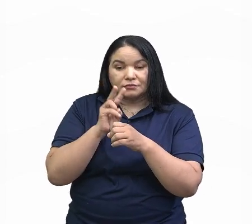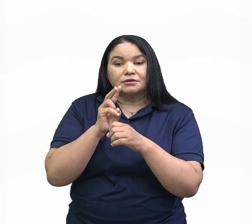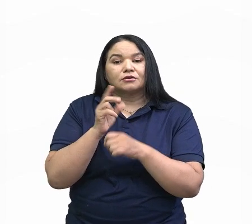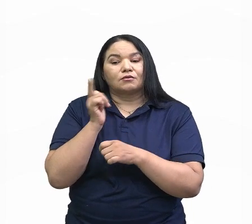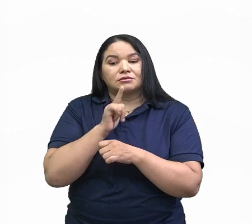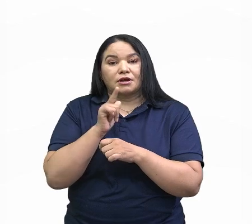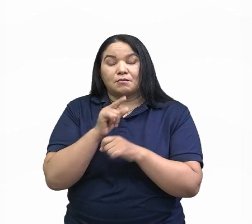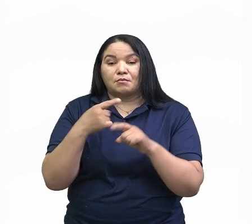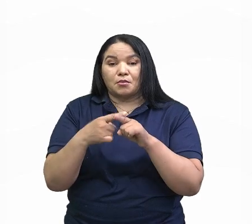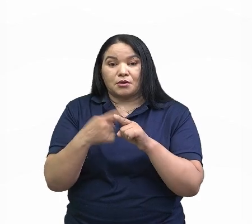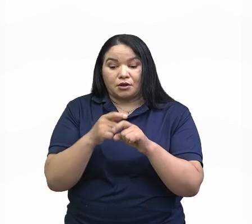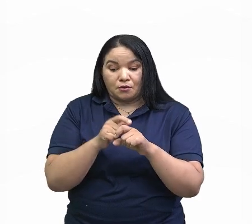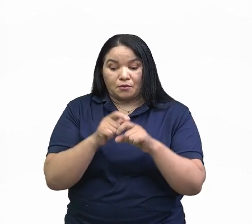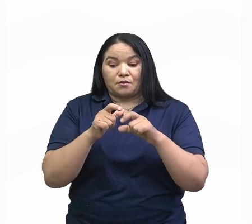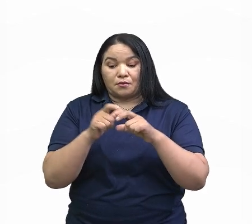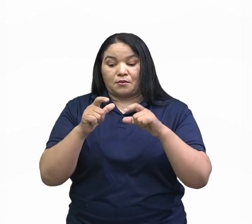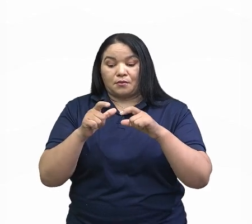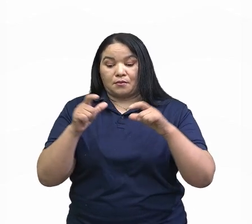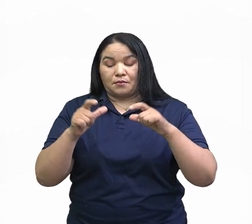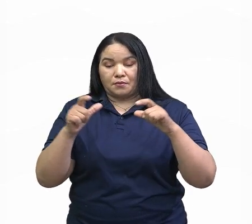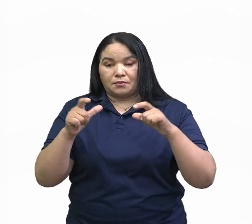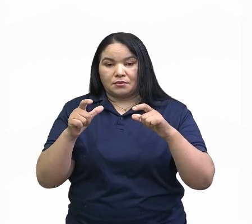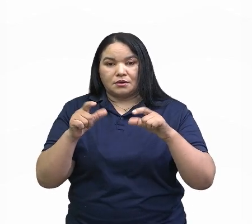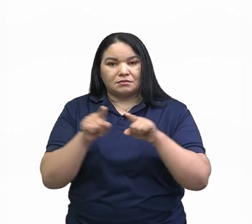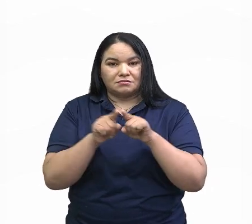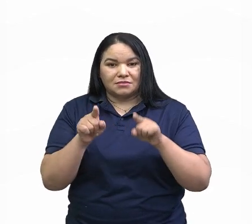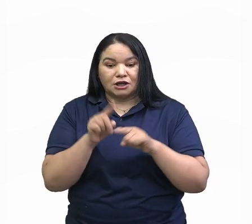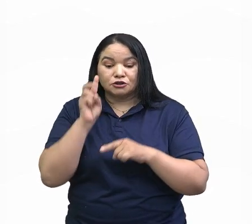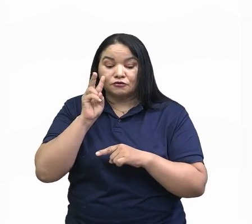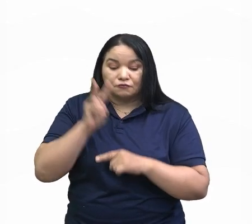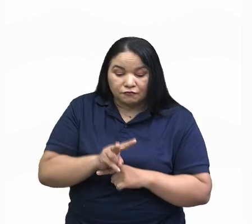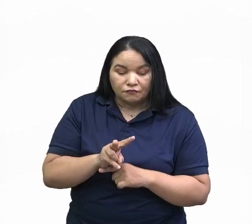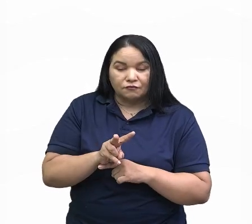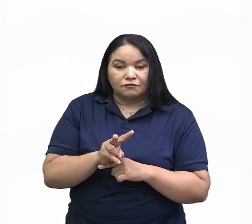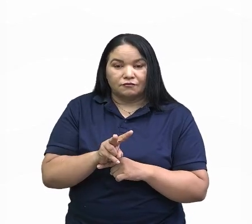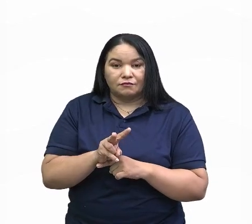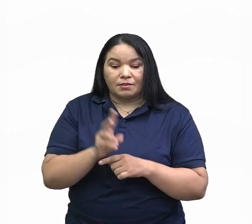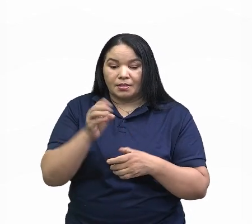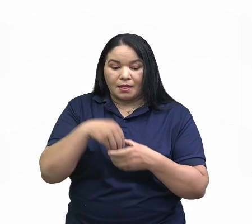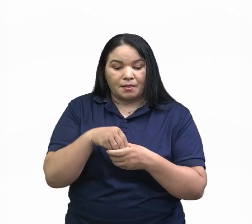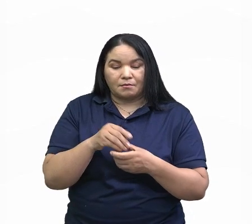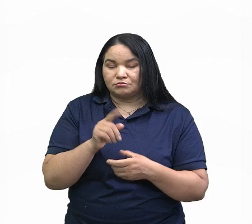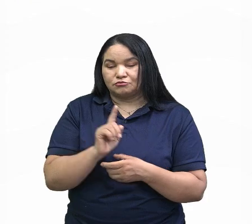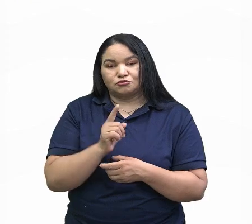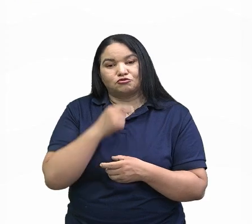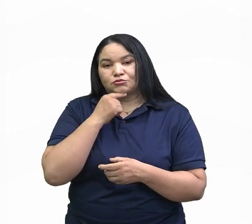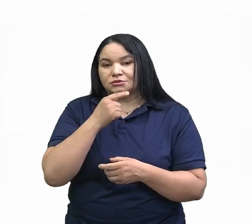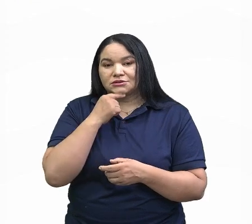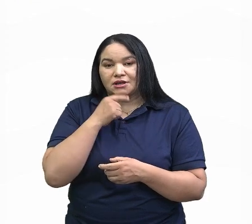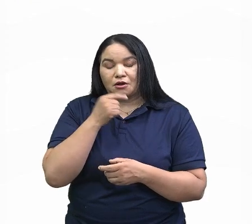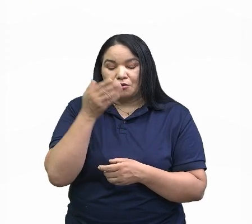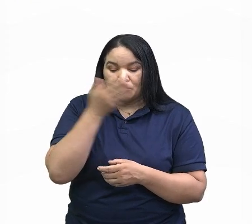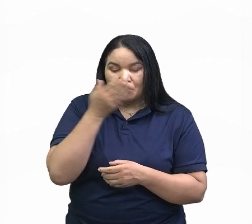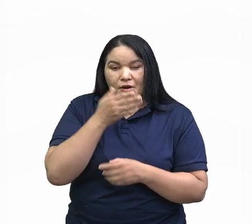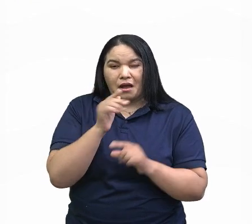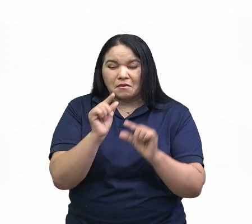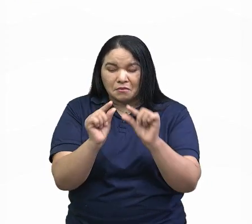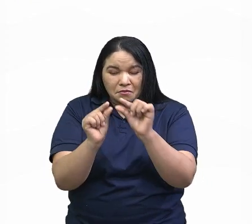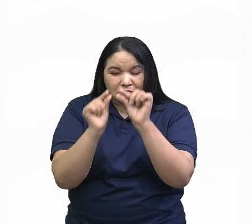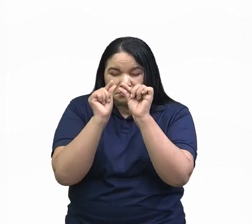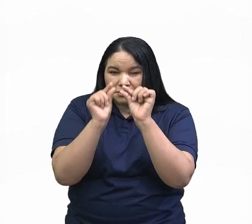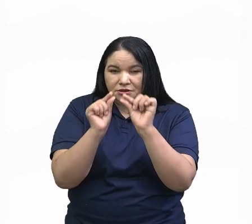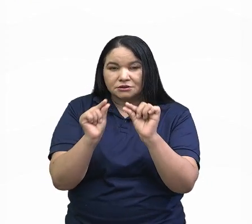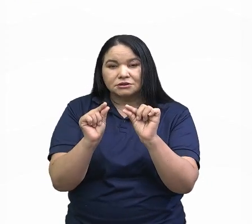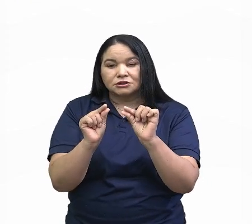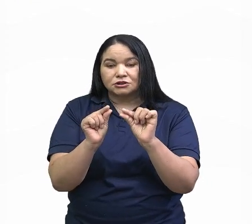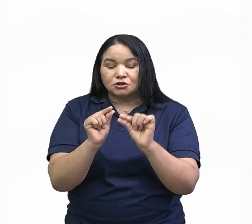Que amplia ali aquela imagem. Mas na água a gente nunca vai conseguir visualizar este organismo porque ele é microscópico, certo?